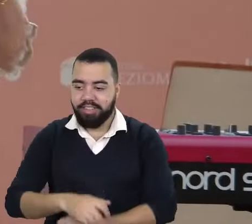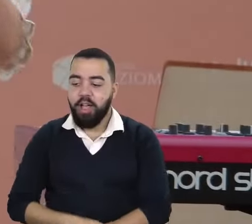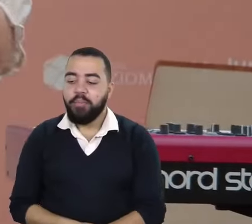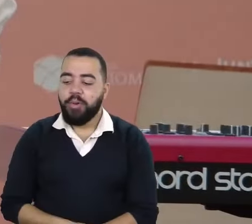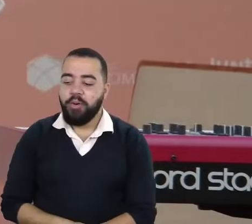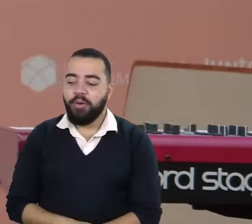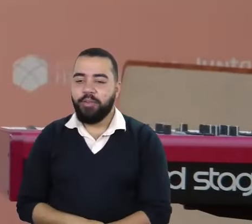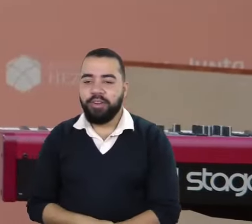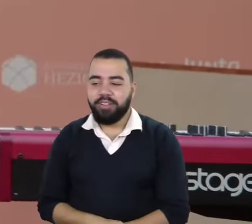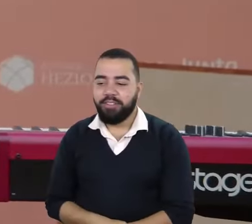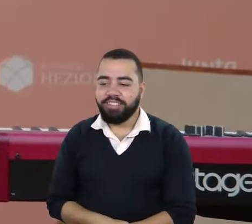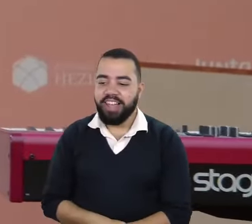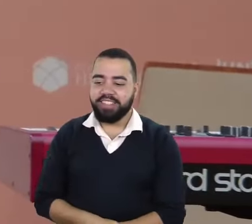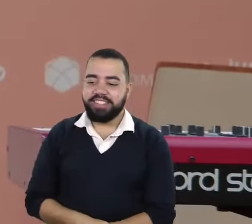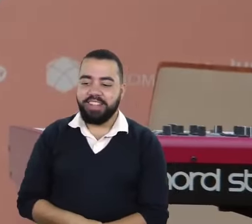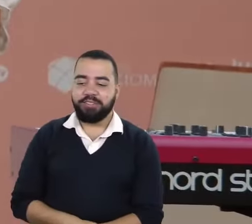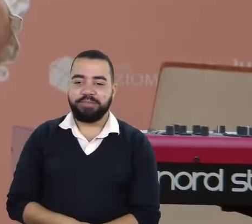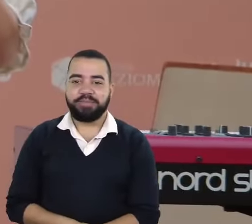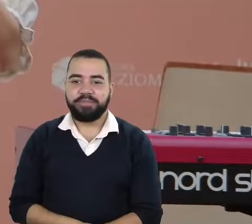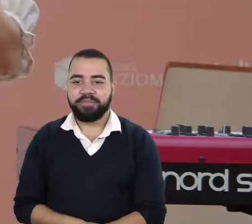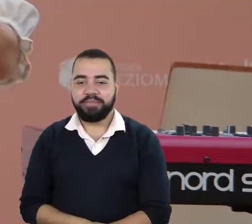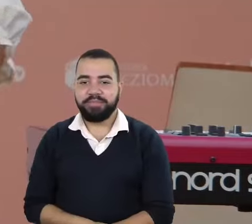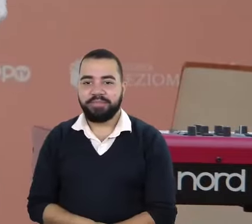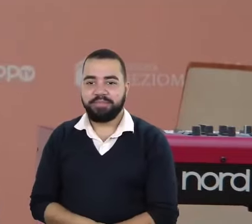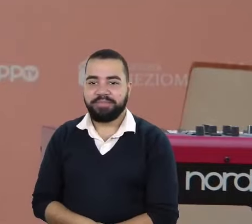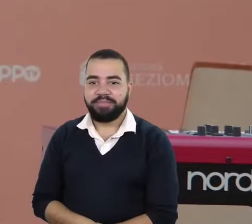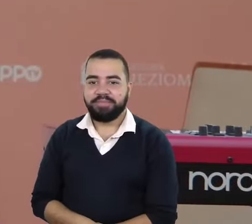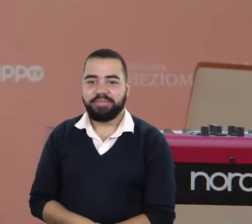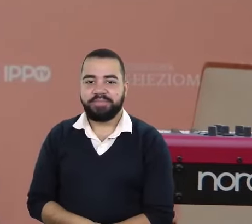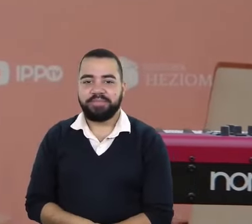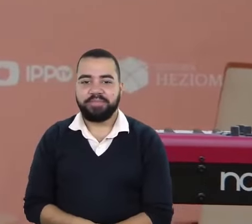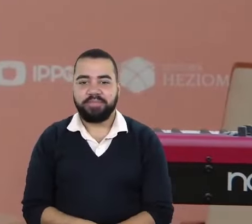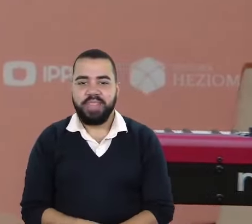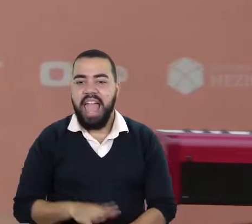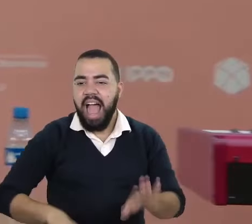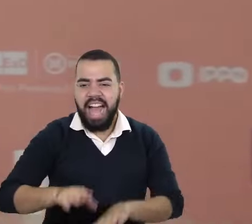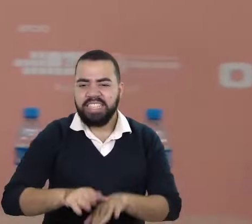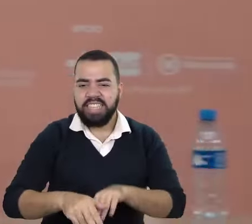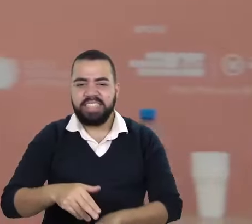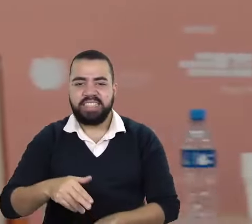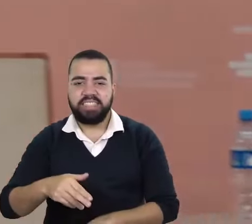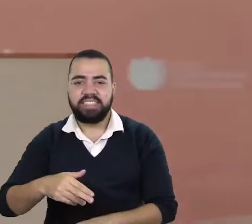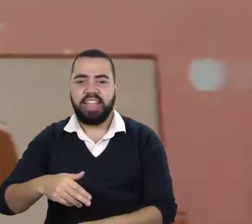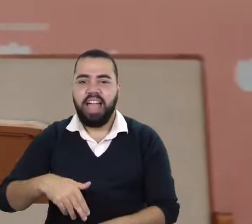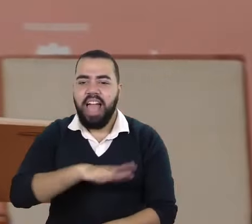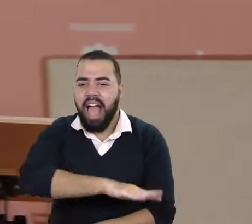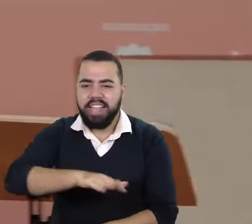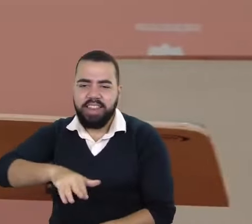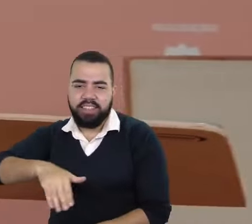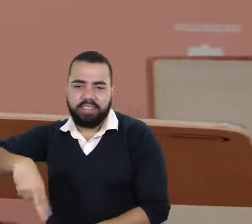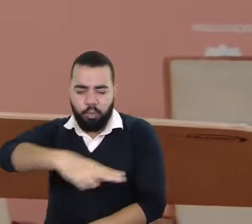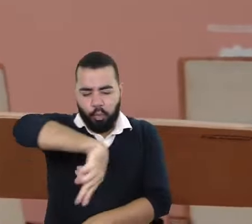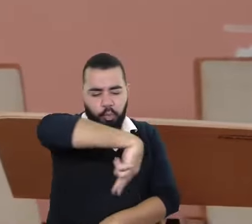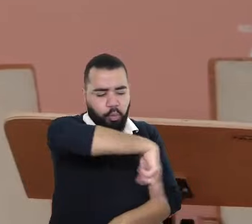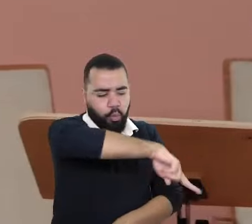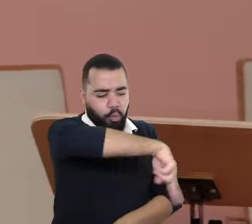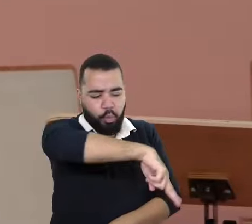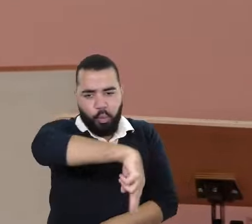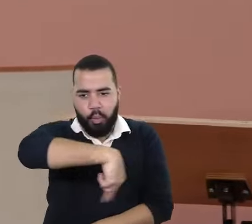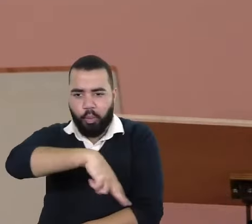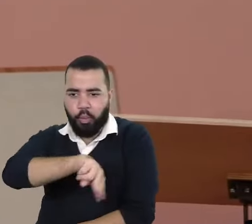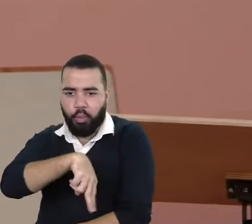tem coisa que a gente vai aprendendo só vendo. Porque no vídeo é uma coisa, aí você vê o menino do piano. Você vê a pessoa querendo tacar a cabeça na